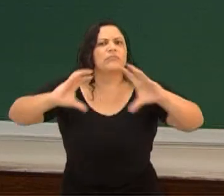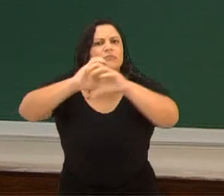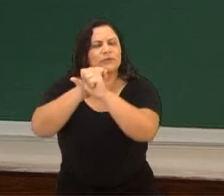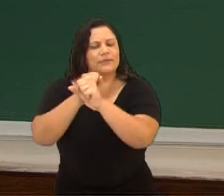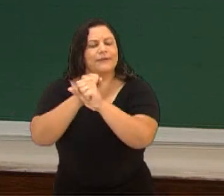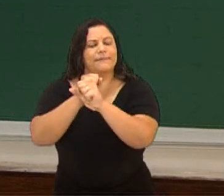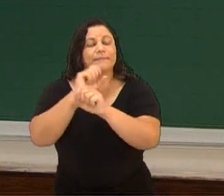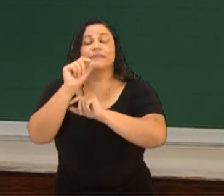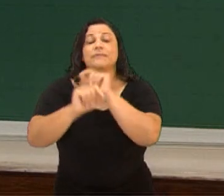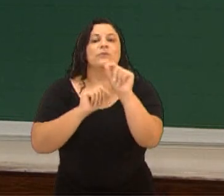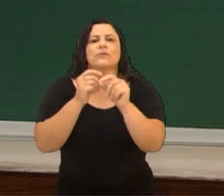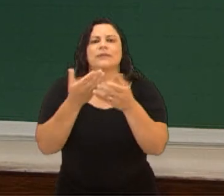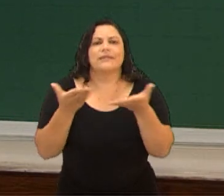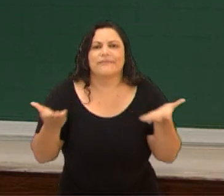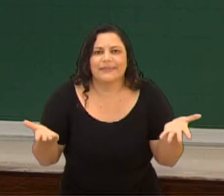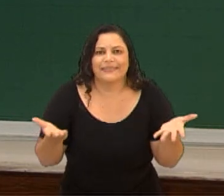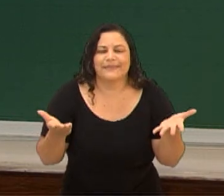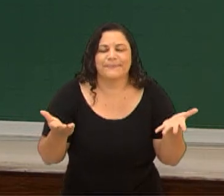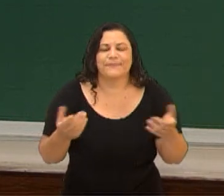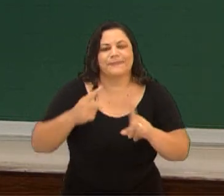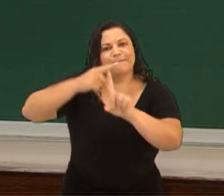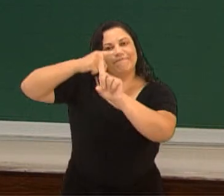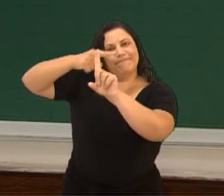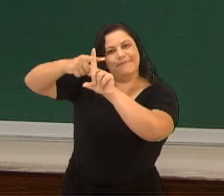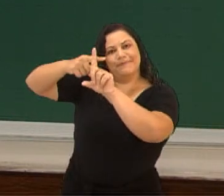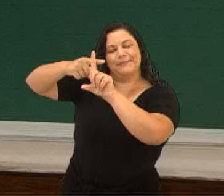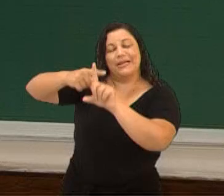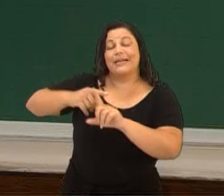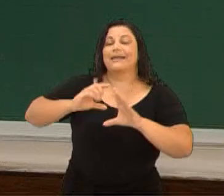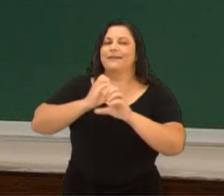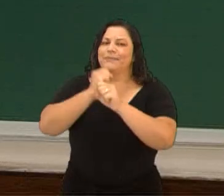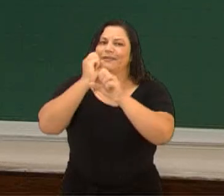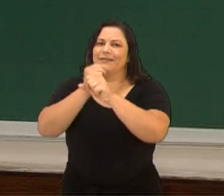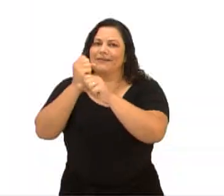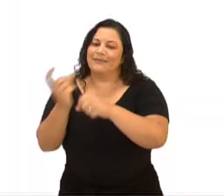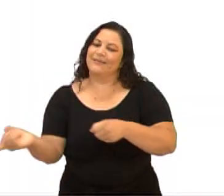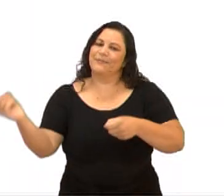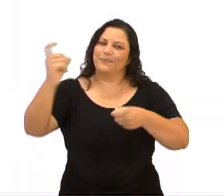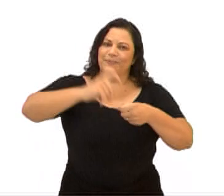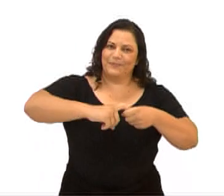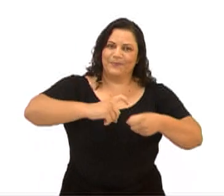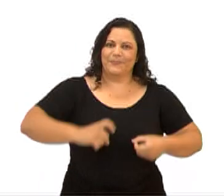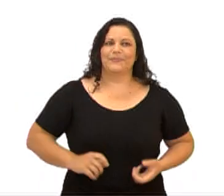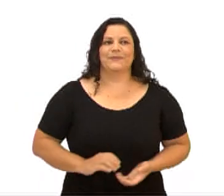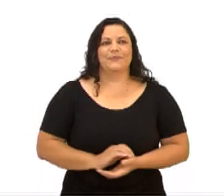Que conta a gente faz? É só somar. Soma aí e daqui a pouco a gente volta.